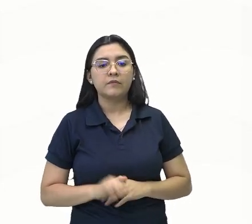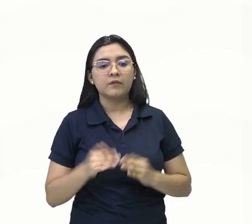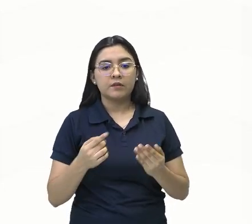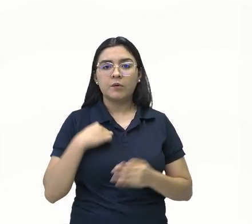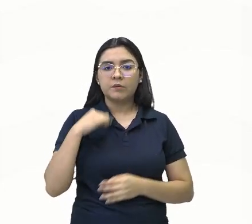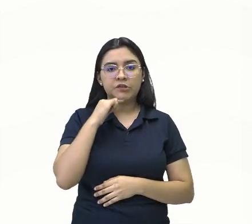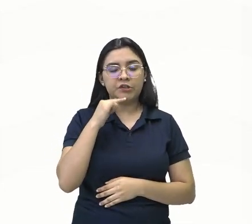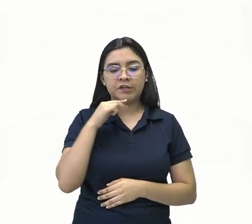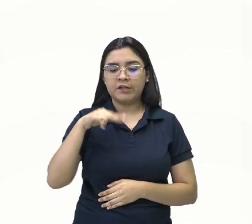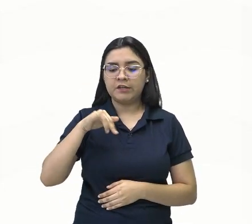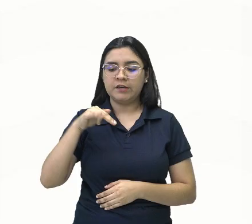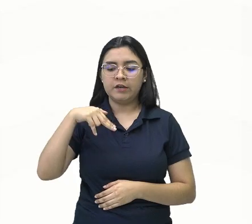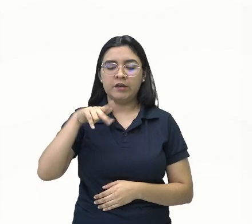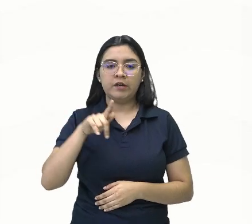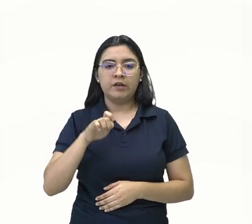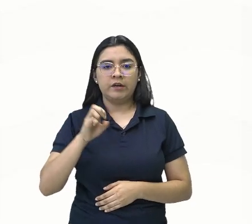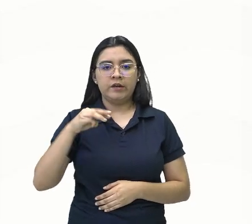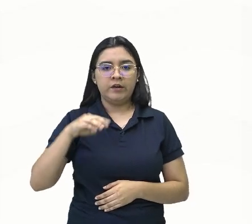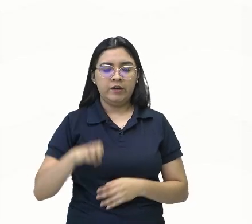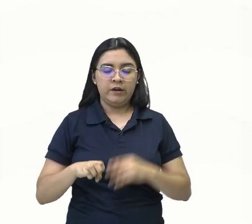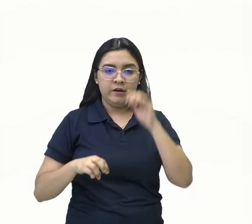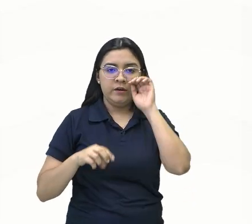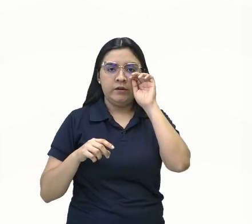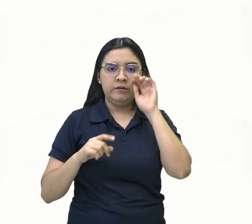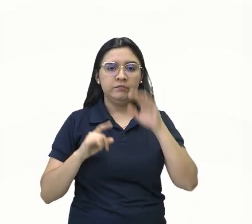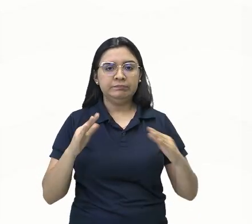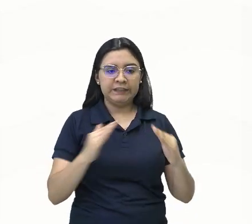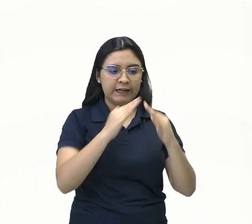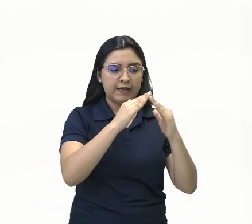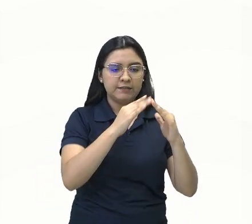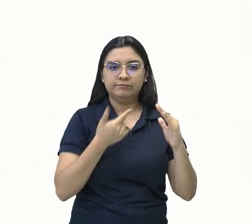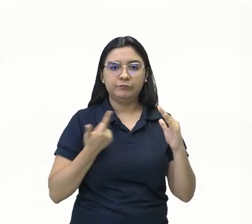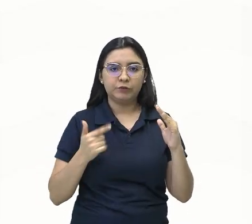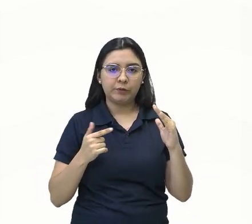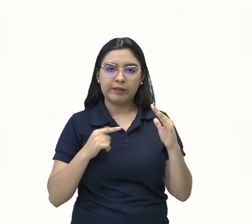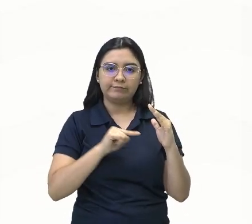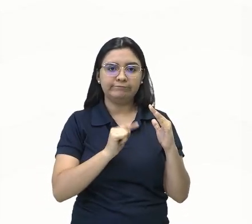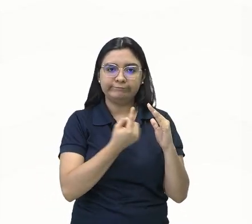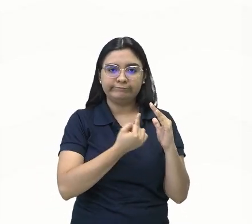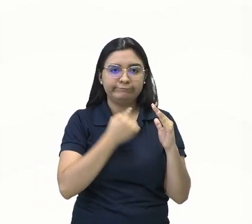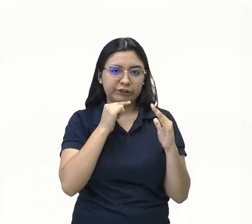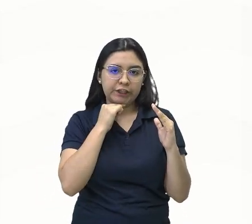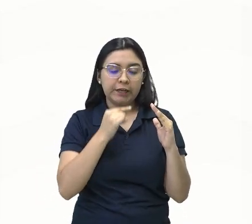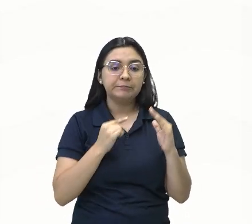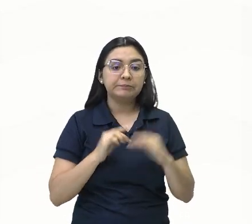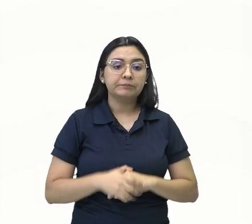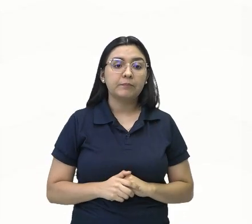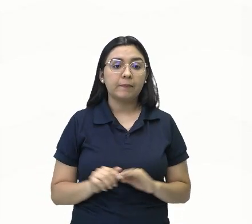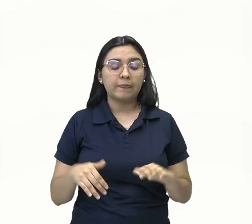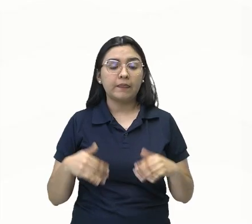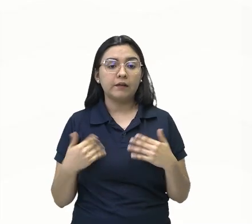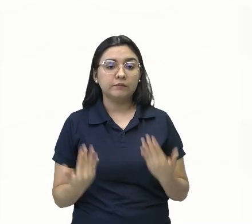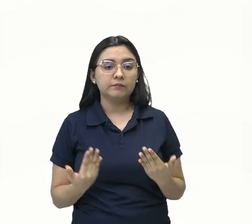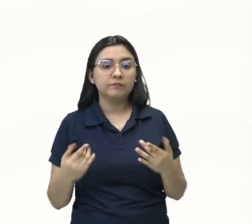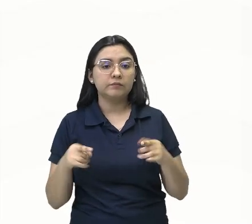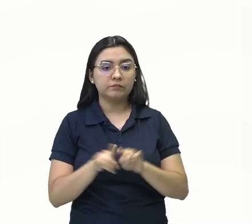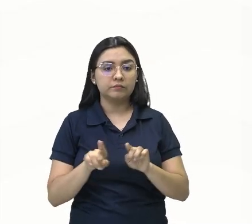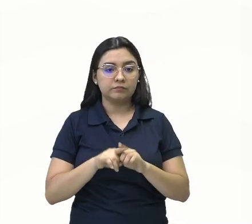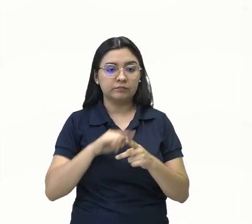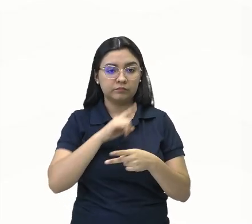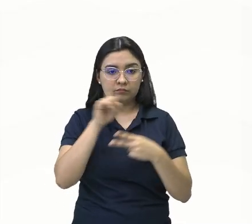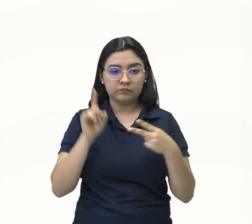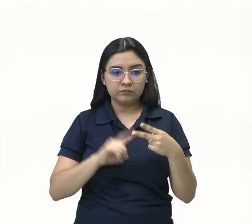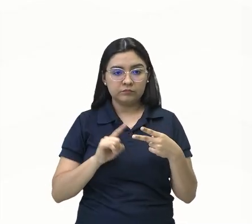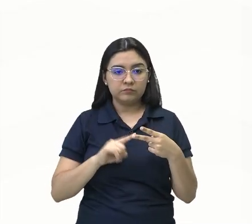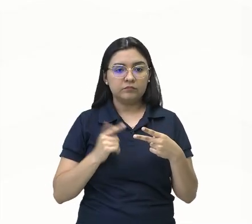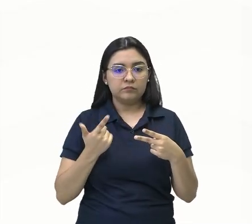nobody is at home, ninguém está em casa. Na sequência, também falando do pronome